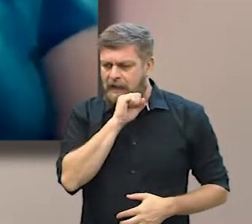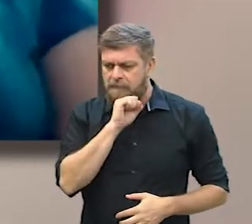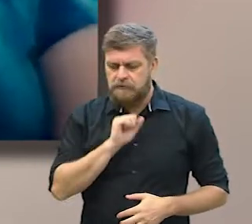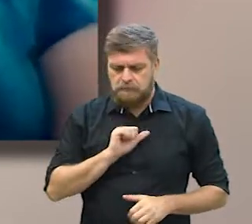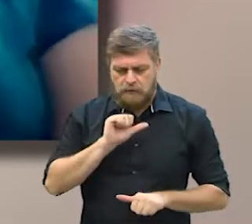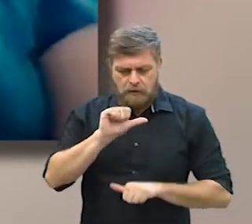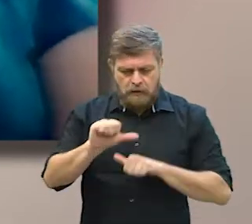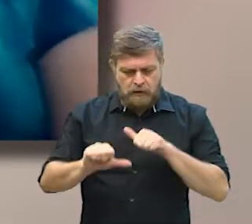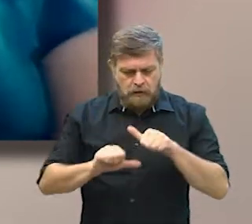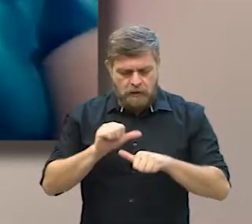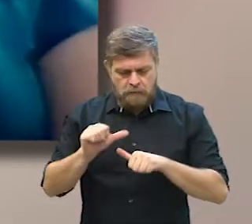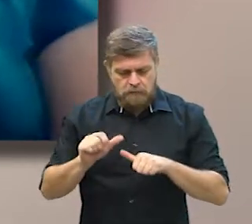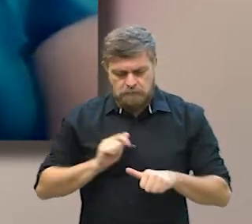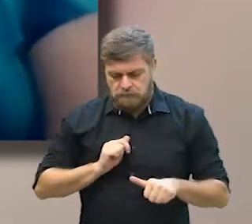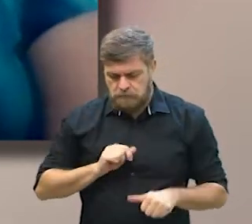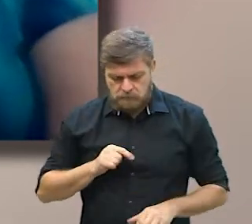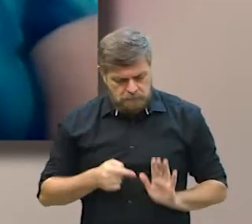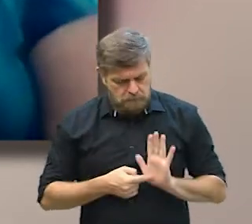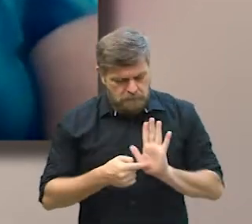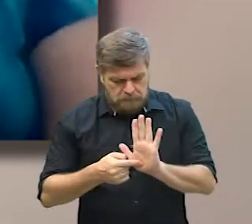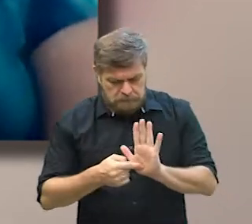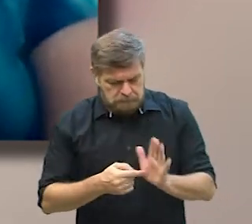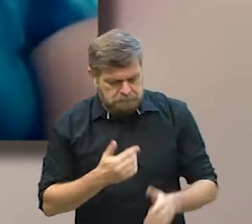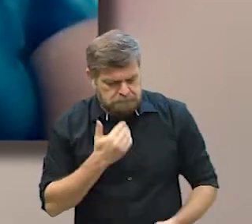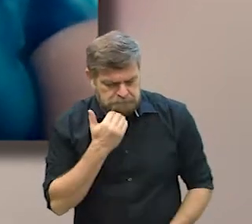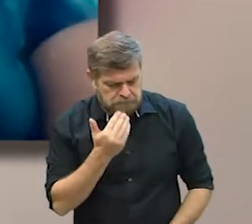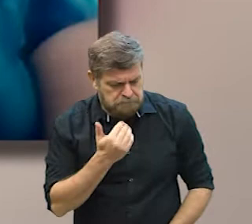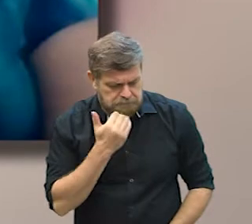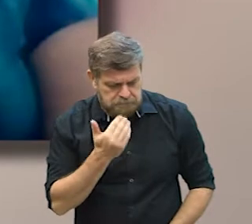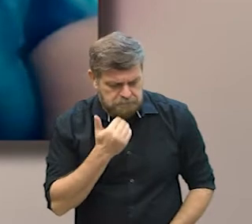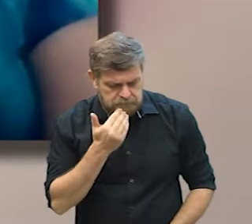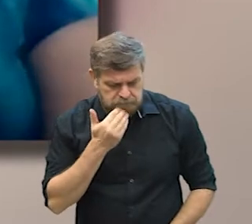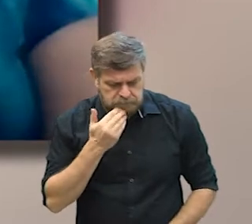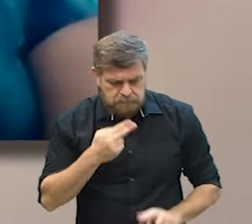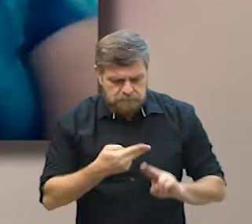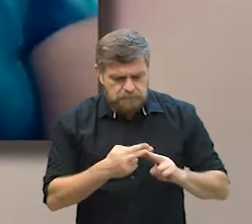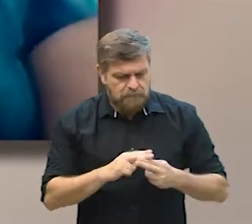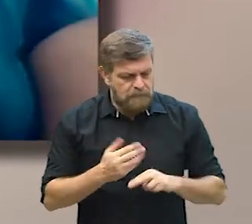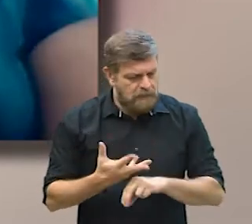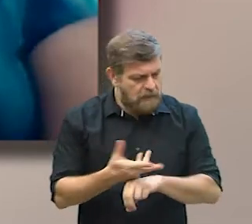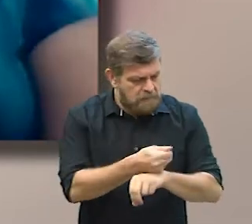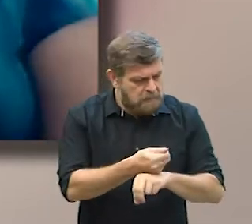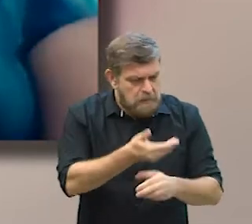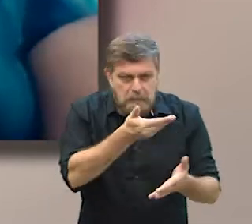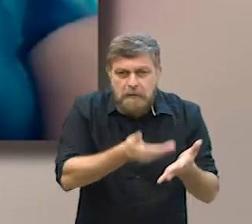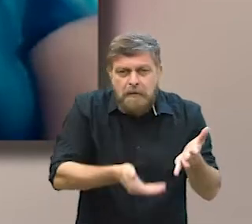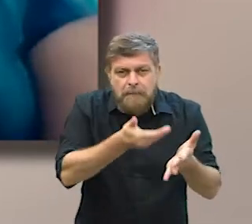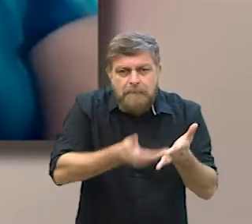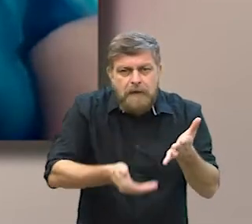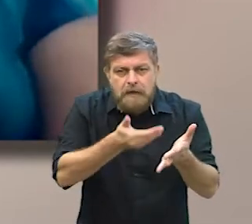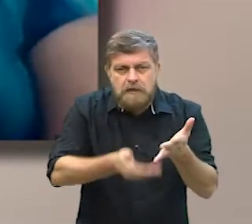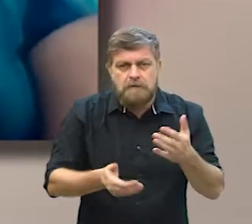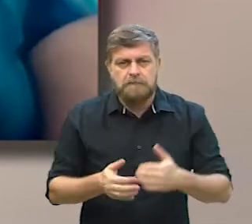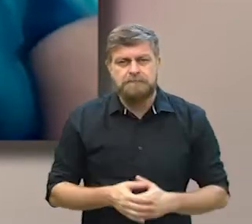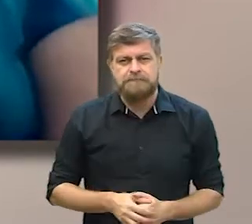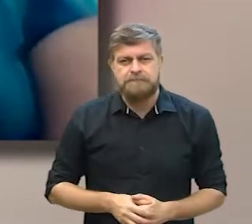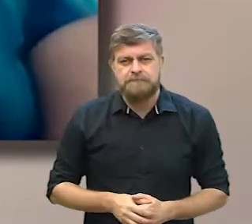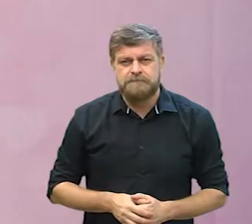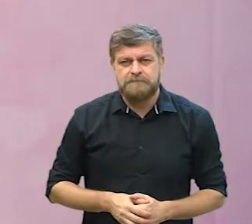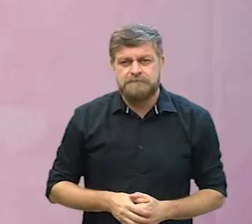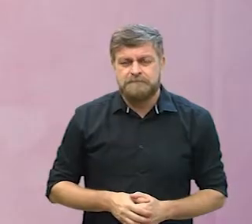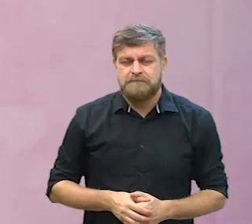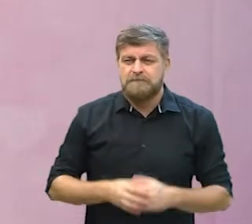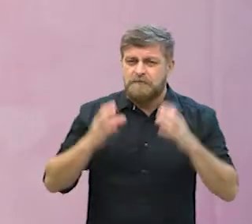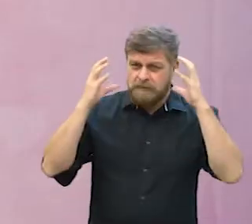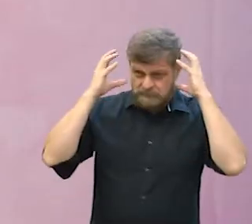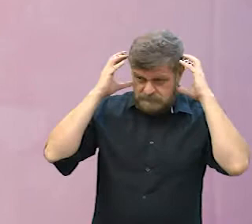essa criança deixa de mostrar essas habilidades adquiridas aí anteriormente no desenvolvimento.